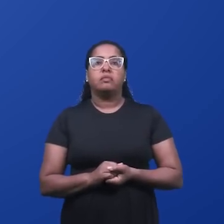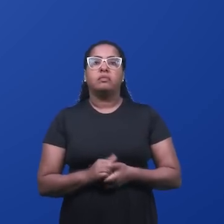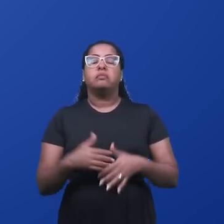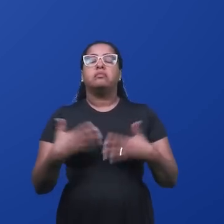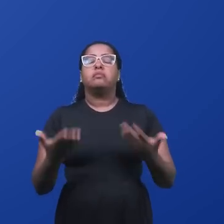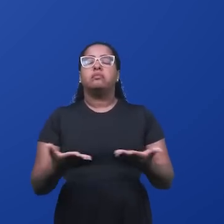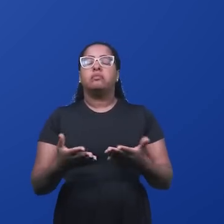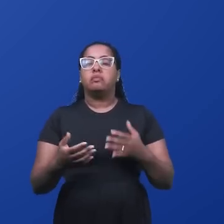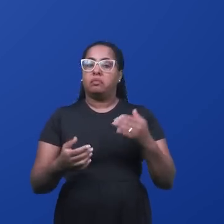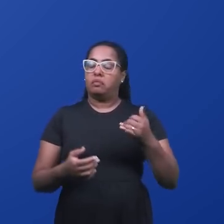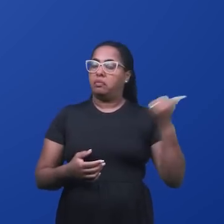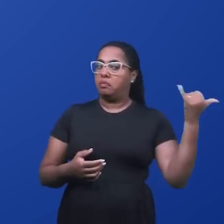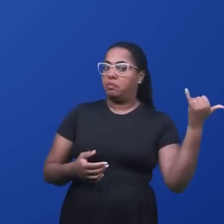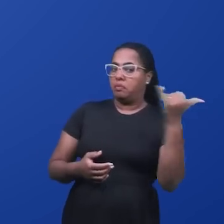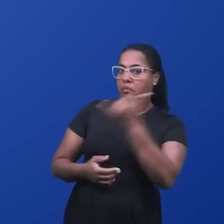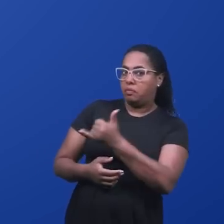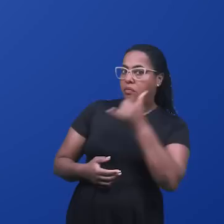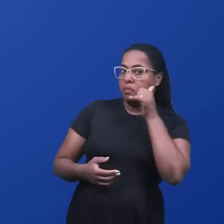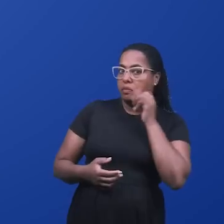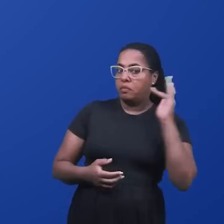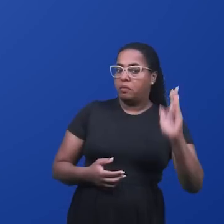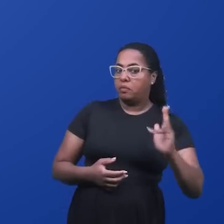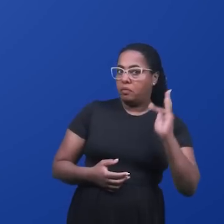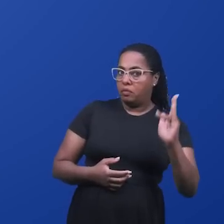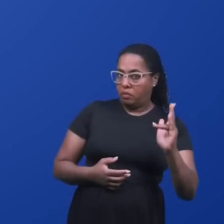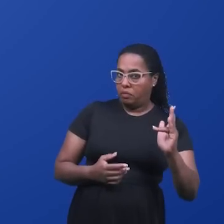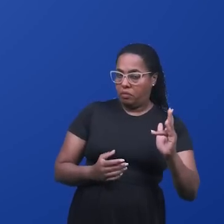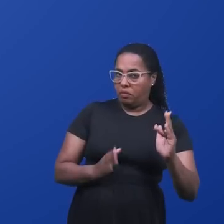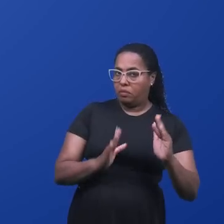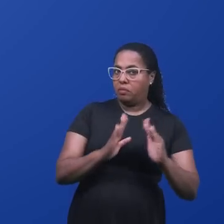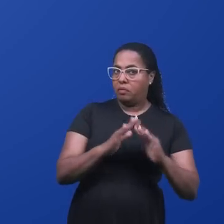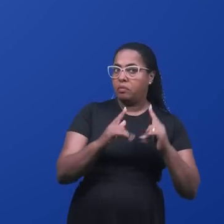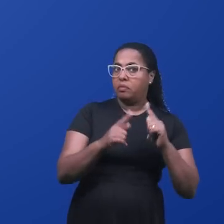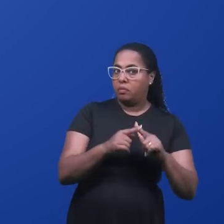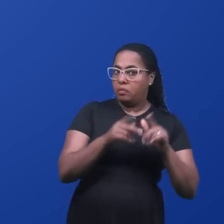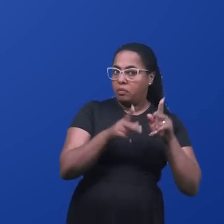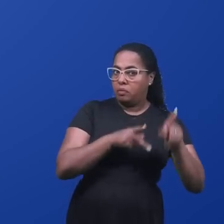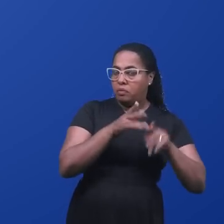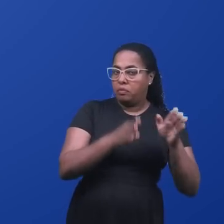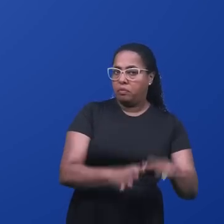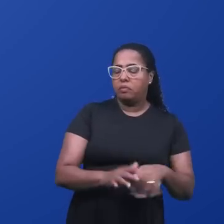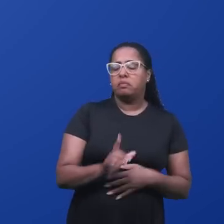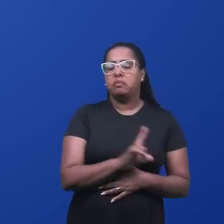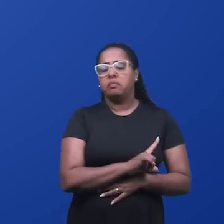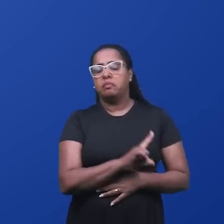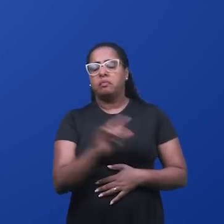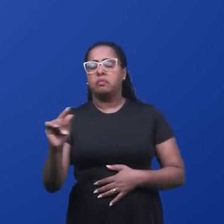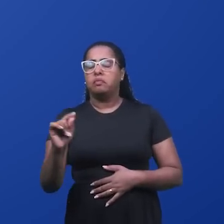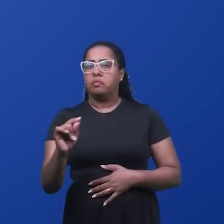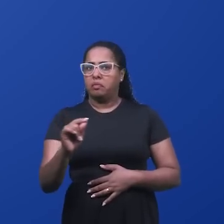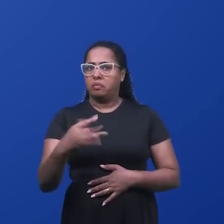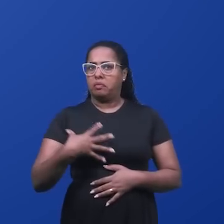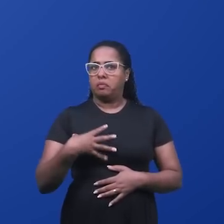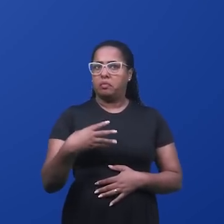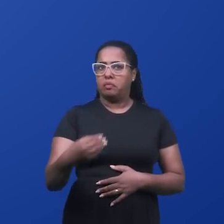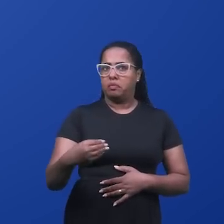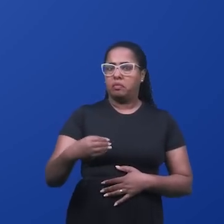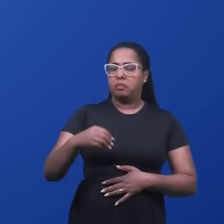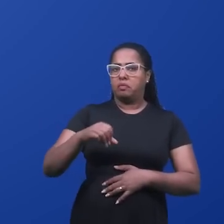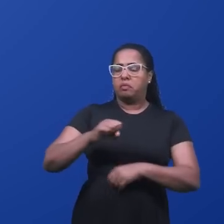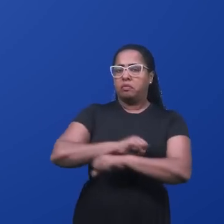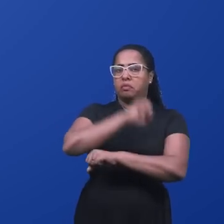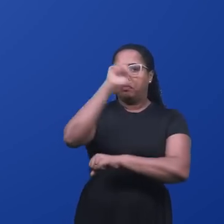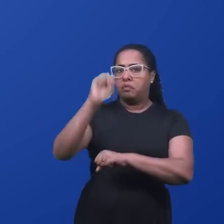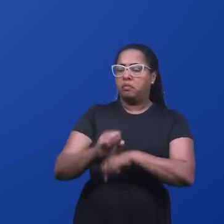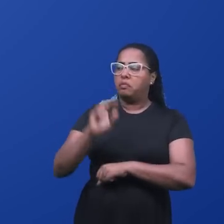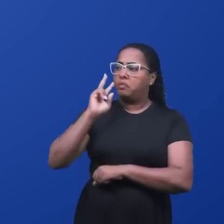está falando é a noiva, a Igreja. Saí, ó filhas de Sião, e contemplai ao rei Salomão